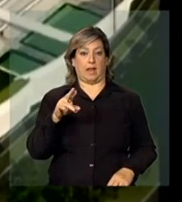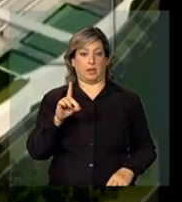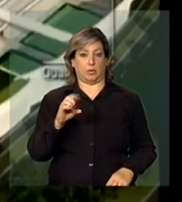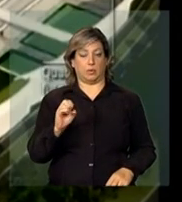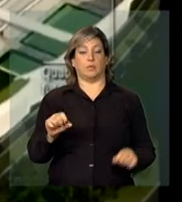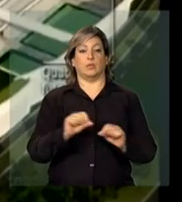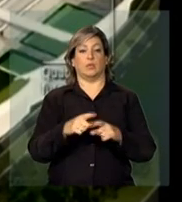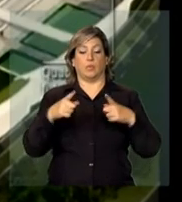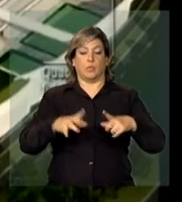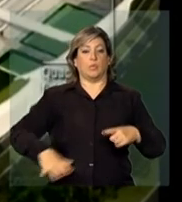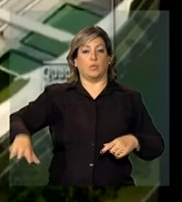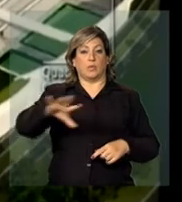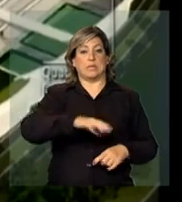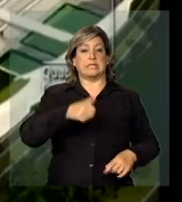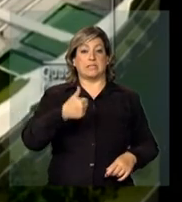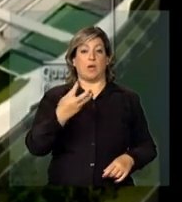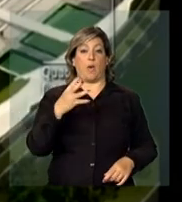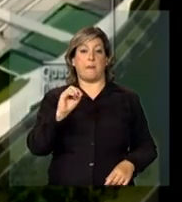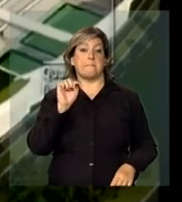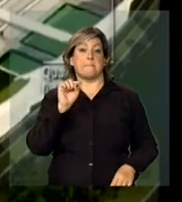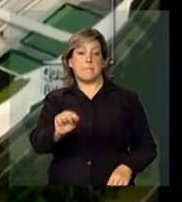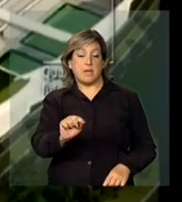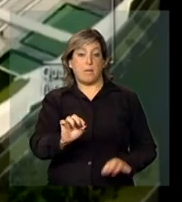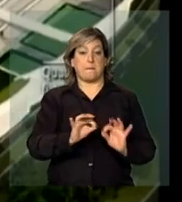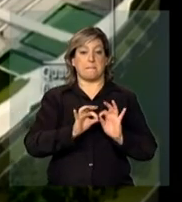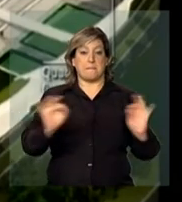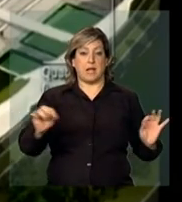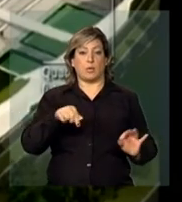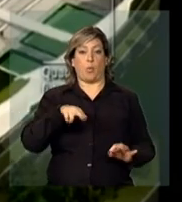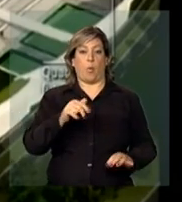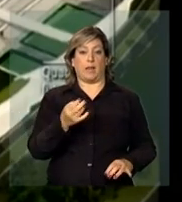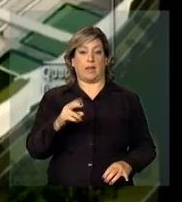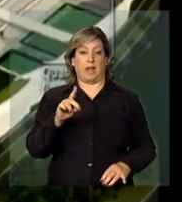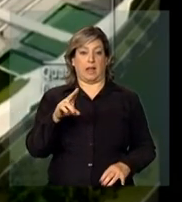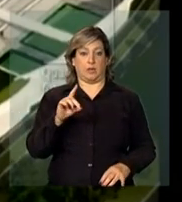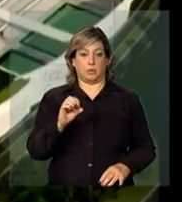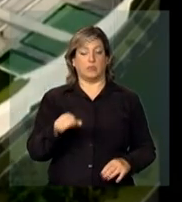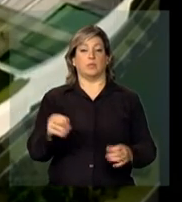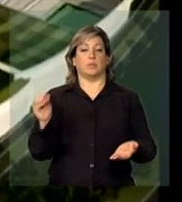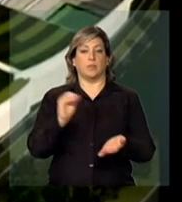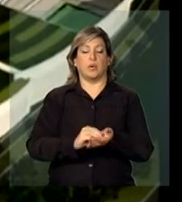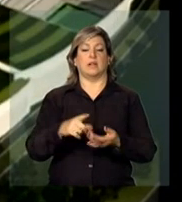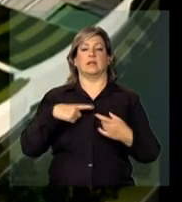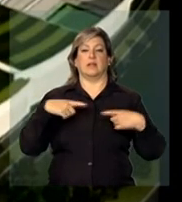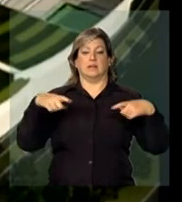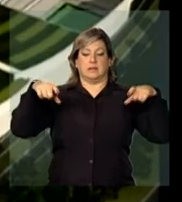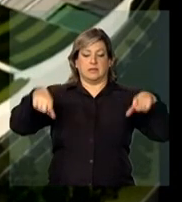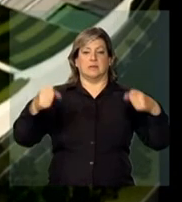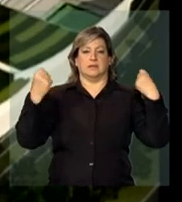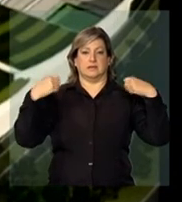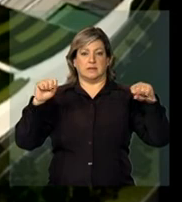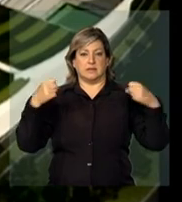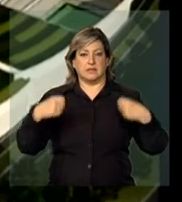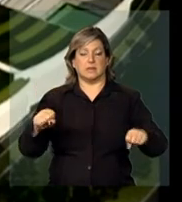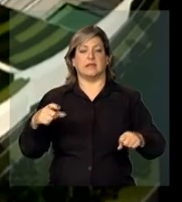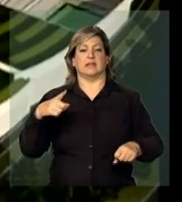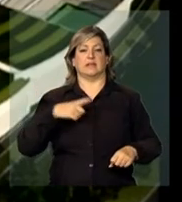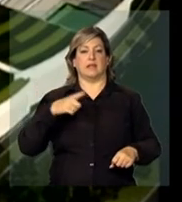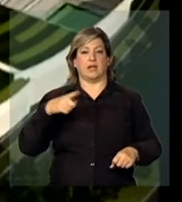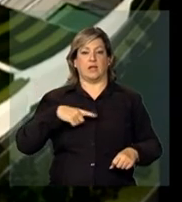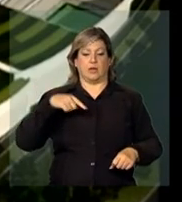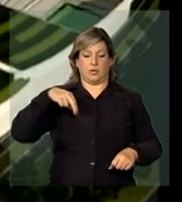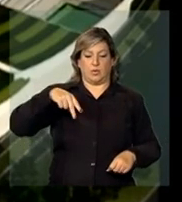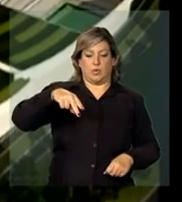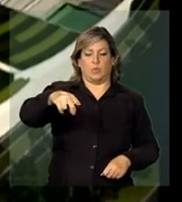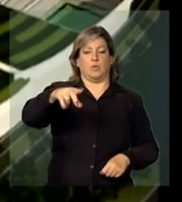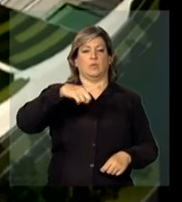ocupa um terreno de 140 mil metros quadrados nós estamos colocando os ginásios pista de atletismo